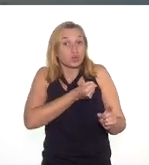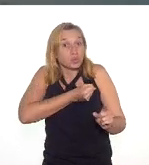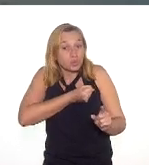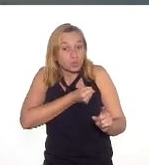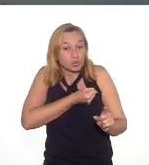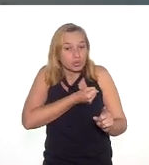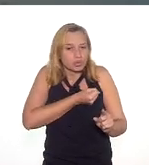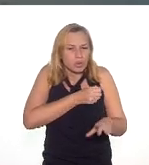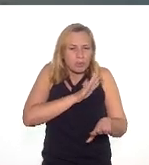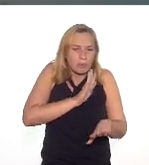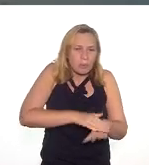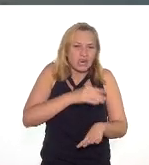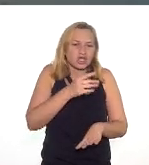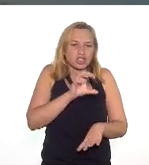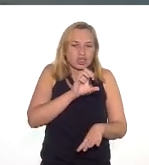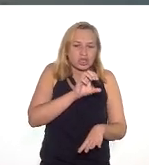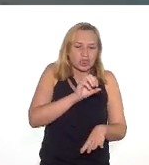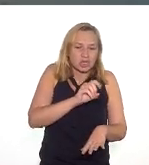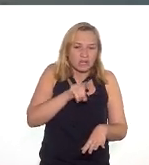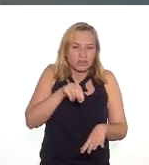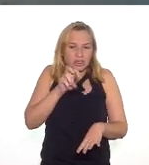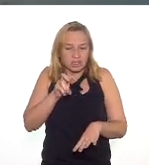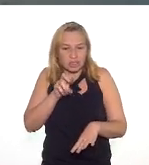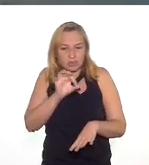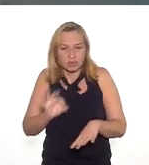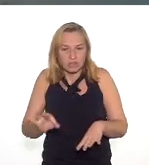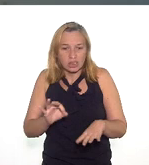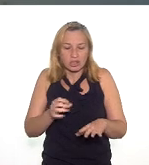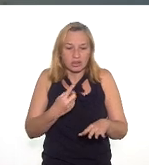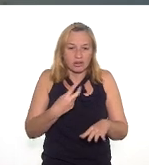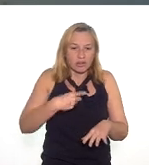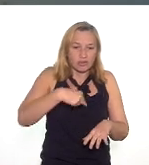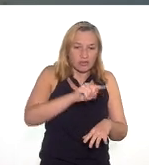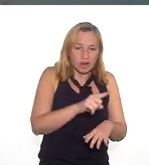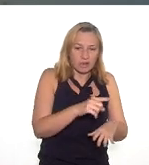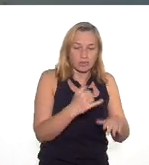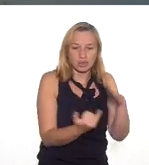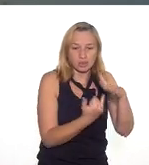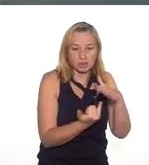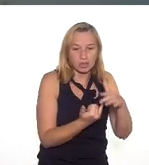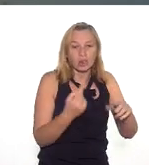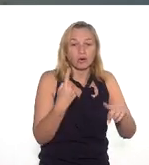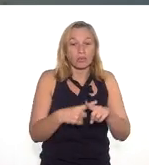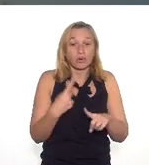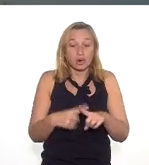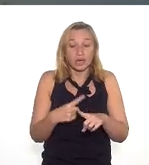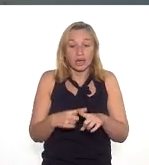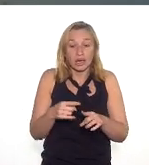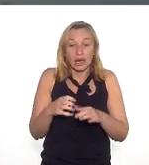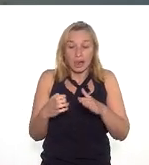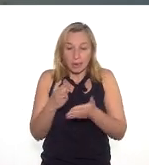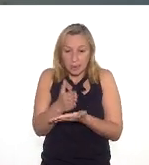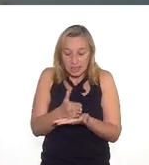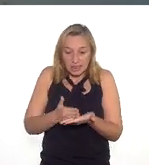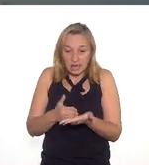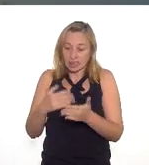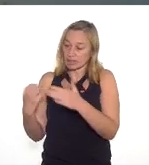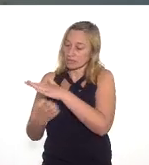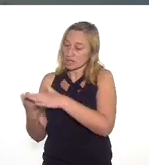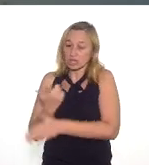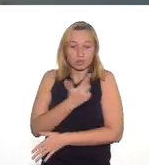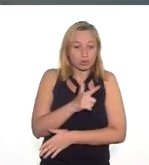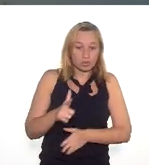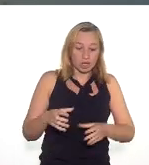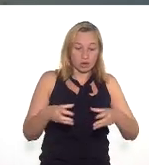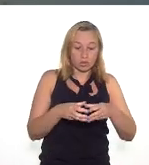que mais de 0,5% vão para as instituições, exatamente por isso, porque parte das empresas, não tendo centro de pesquisa,